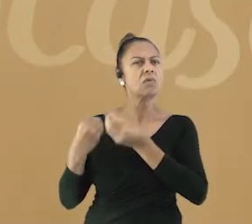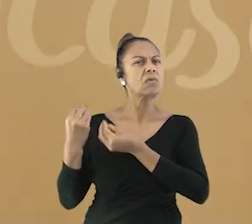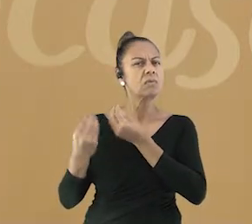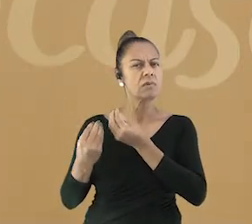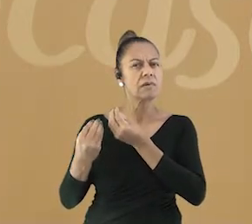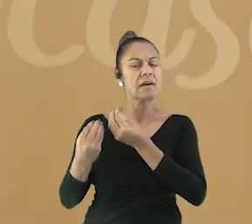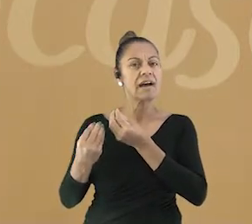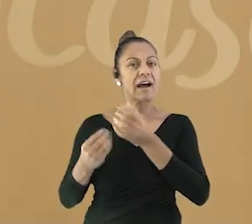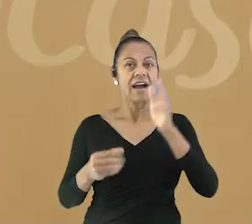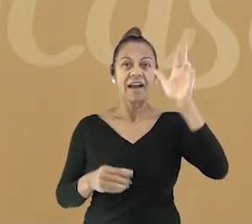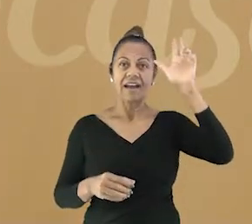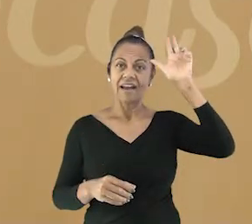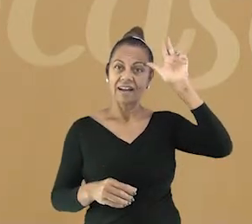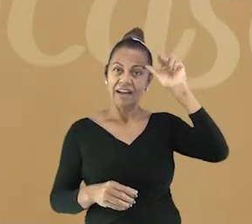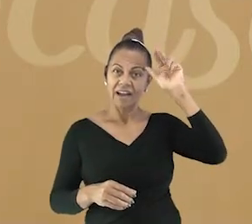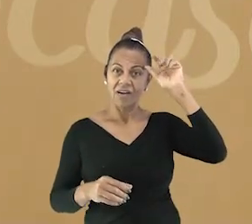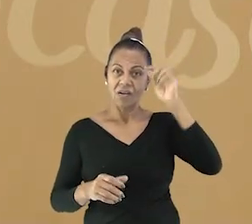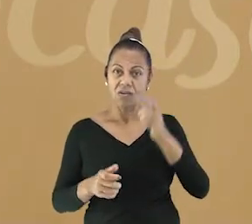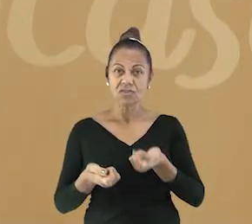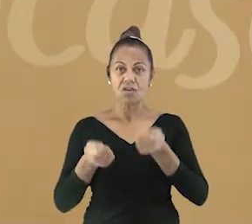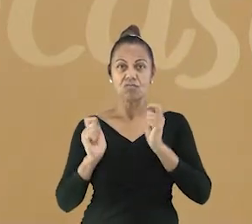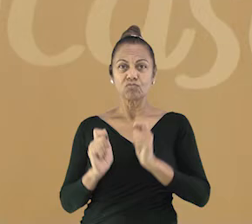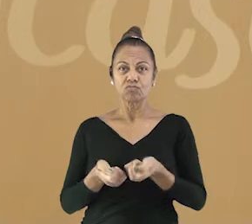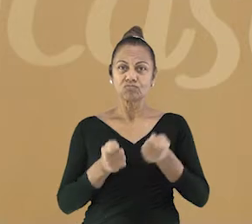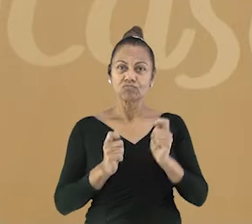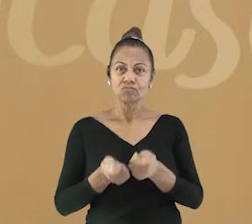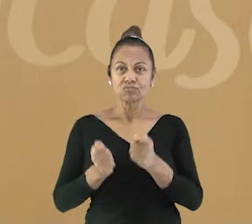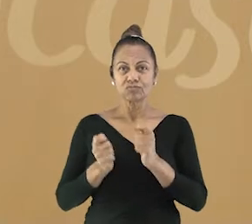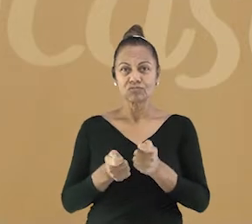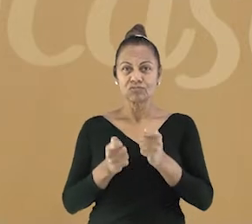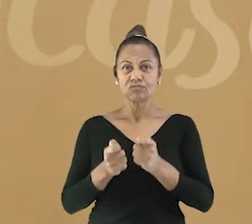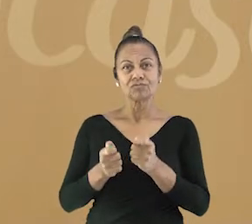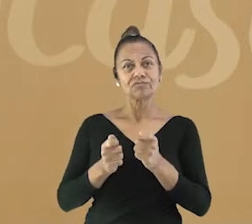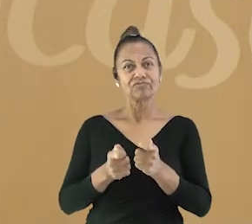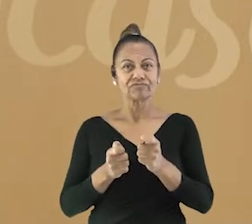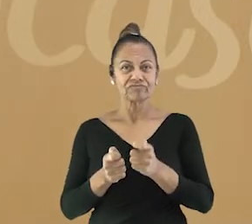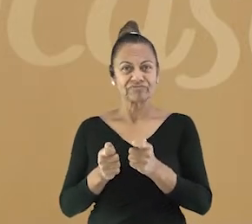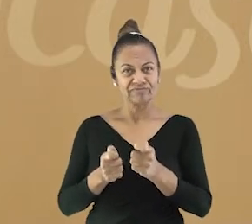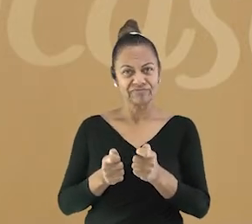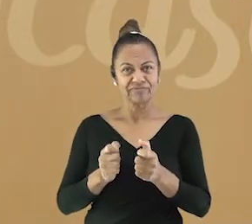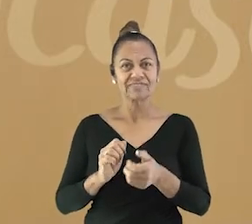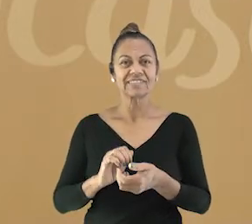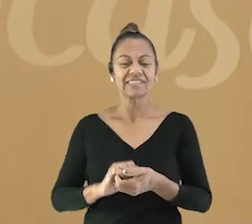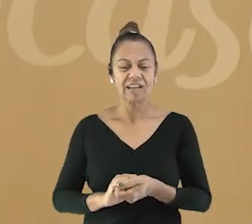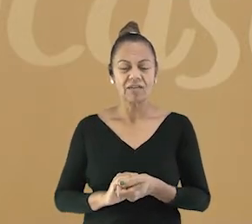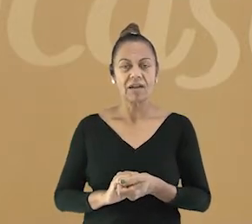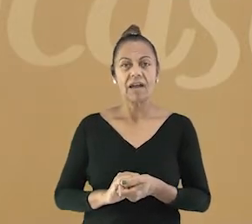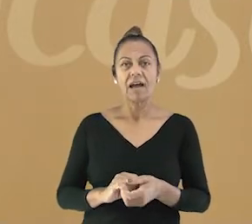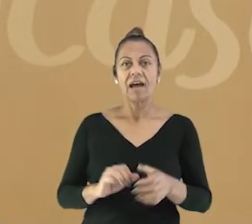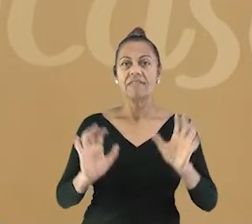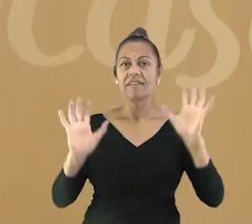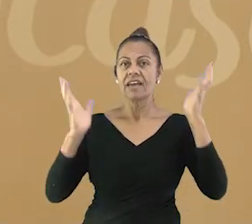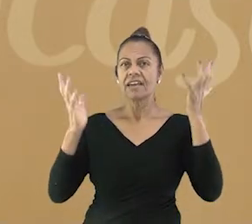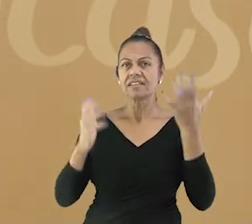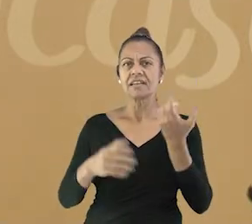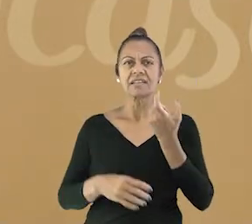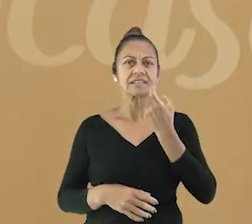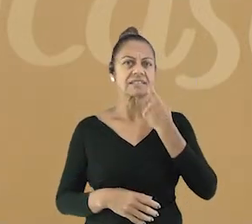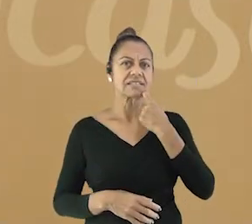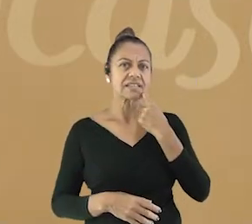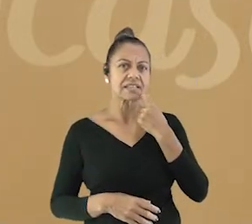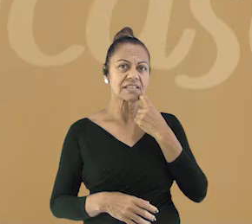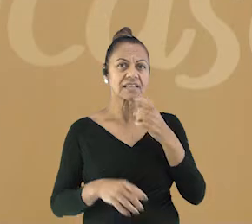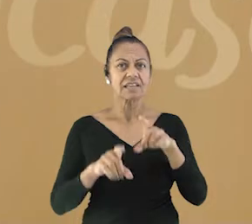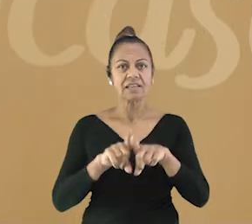pessoalmente, e é o convidador de casamentos. Ele é como um organizador do casamento. As pessoas vão para a